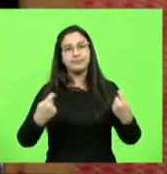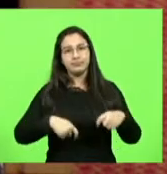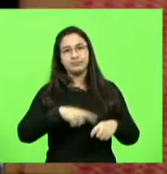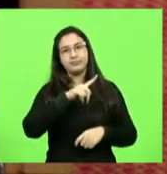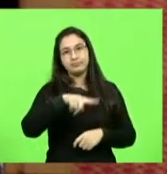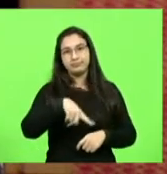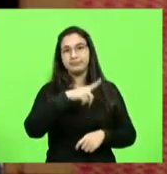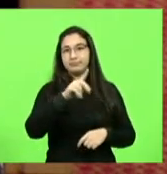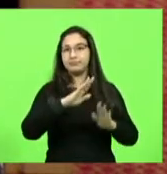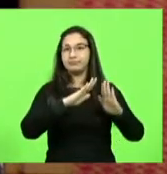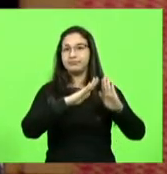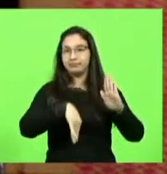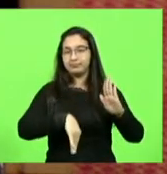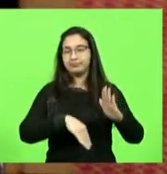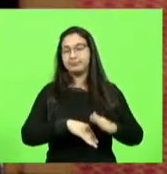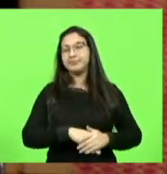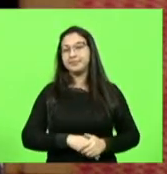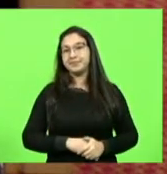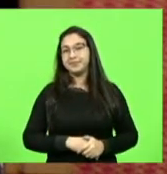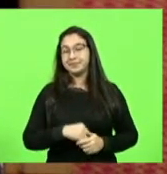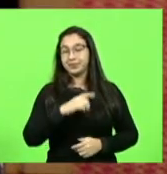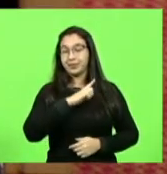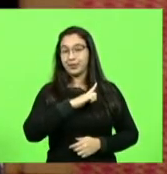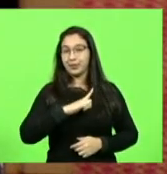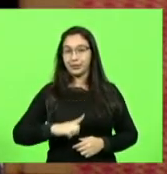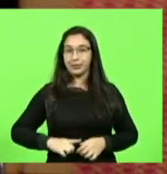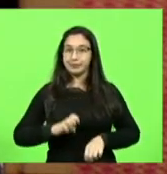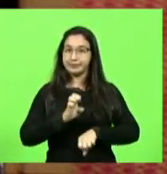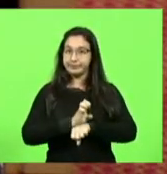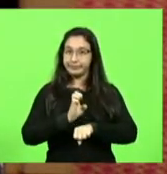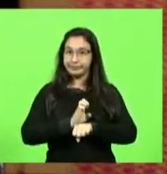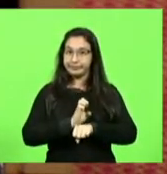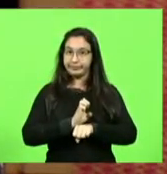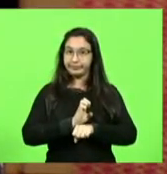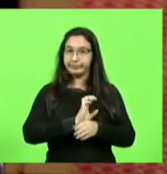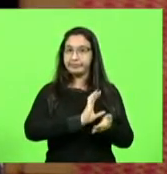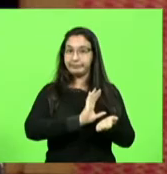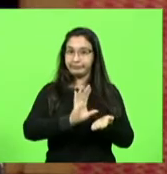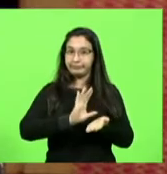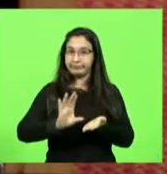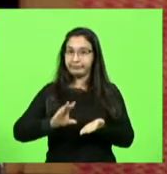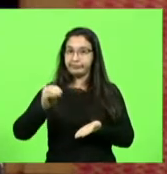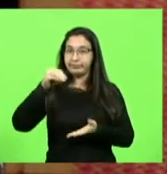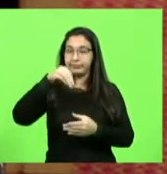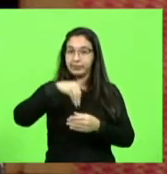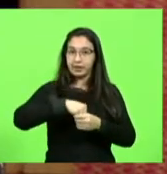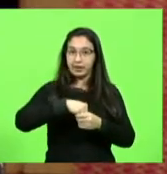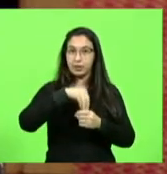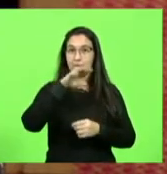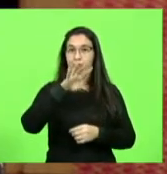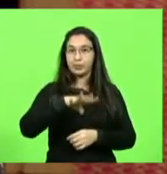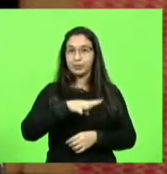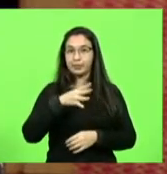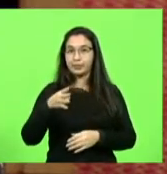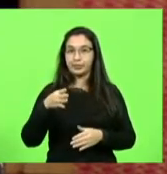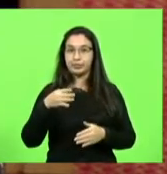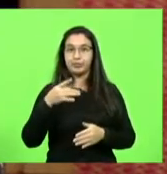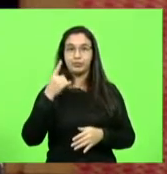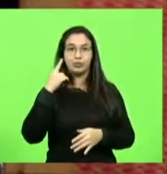veto, o governo do estado fazer os repasses dentro do cronograma estabelecido, e aí,